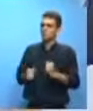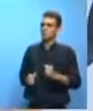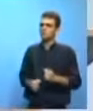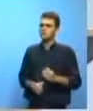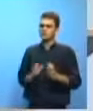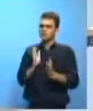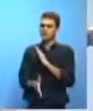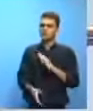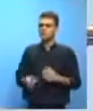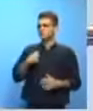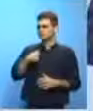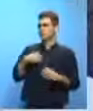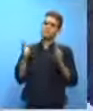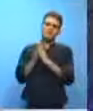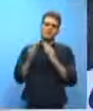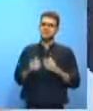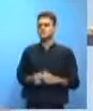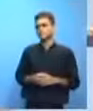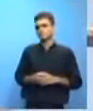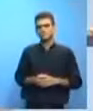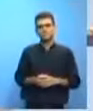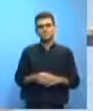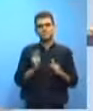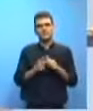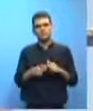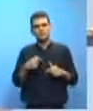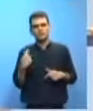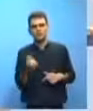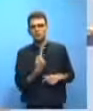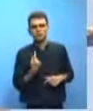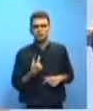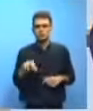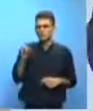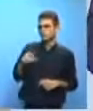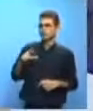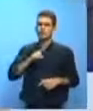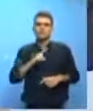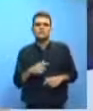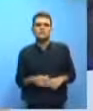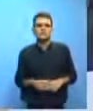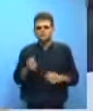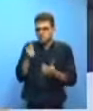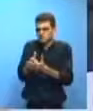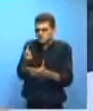Lá em casa, tudo está errado. Nós só temos dívida. É problema em cima de